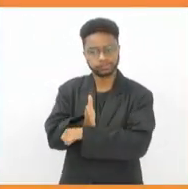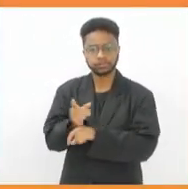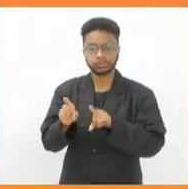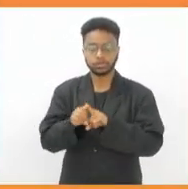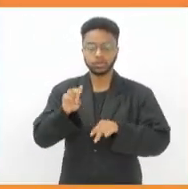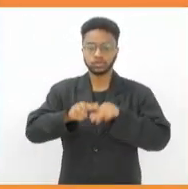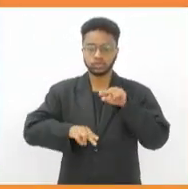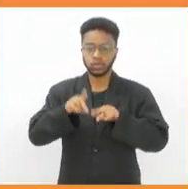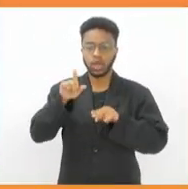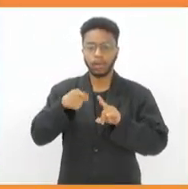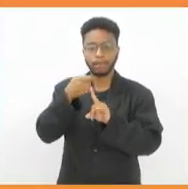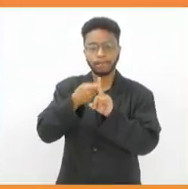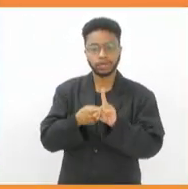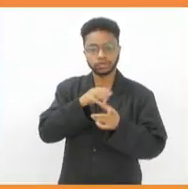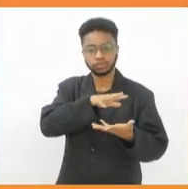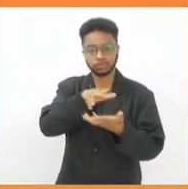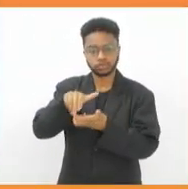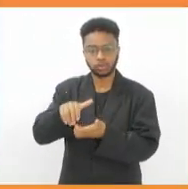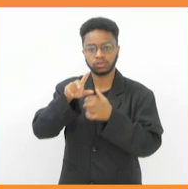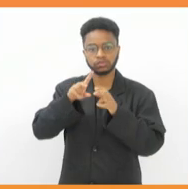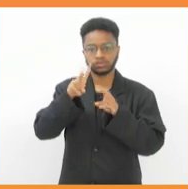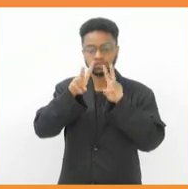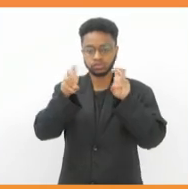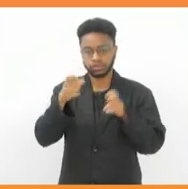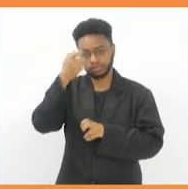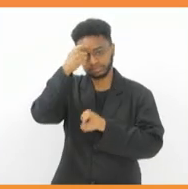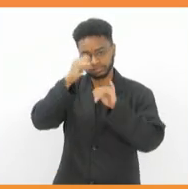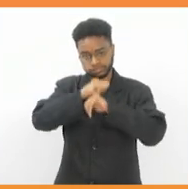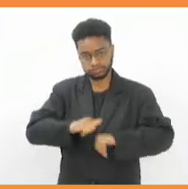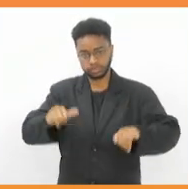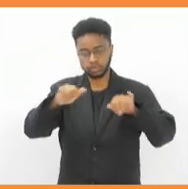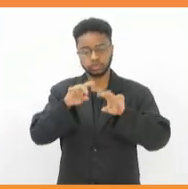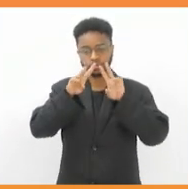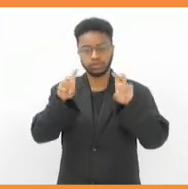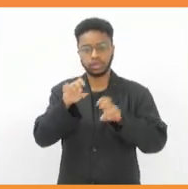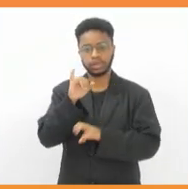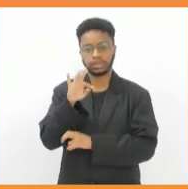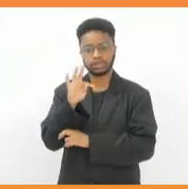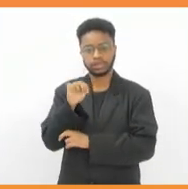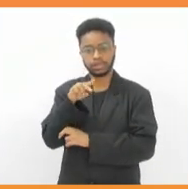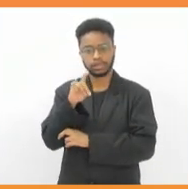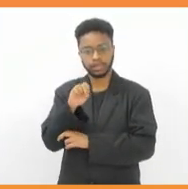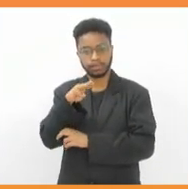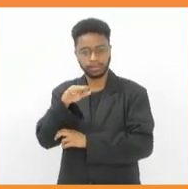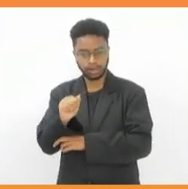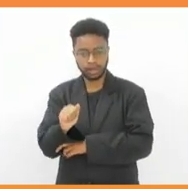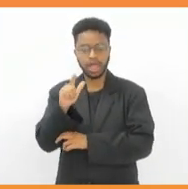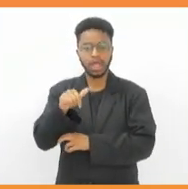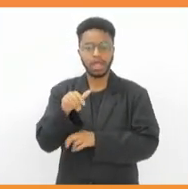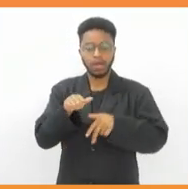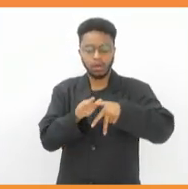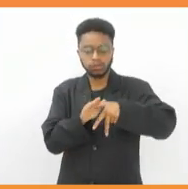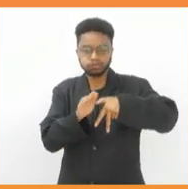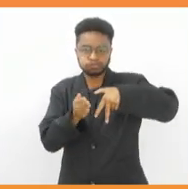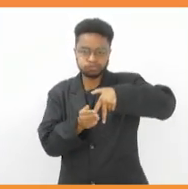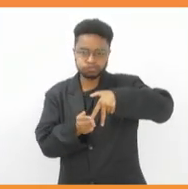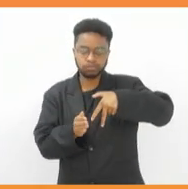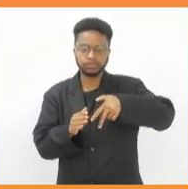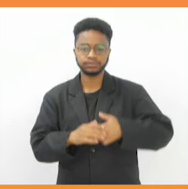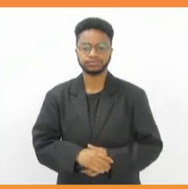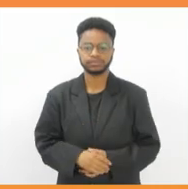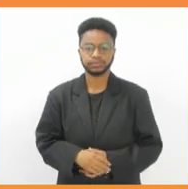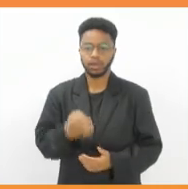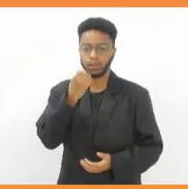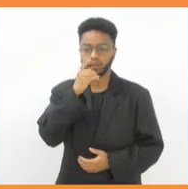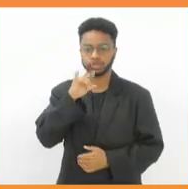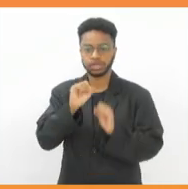Junho é o mês mundial da conscientização do lipedema, que é o acúmulo de gordura em braços, pernas e quadris. O Bom Dia Alerte